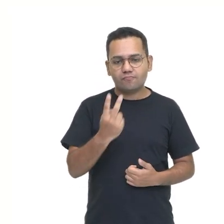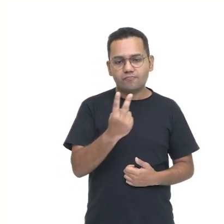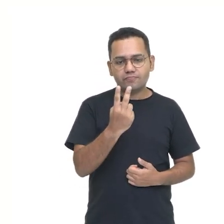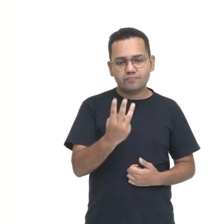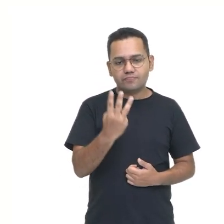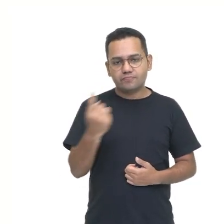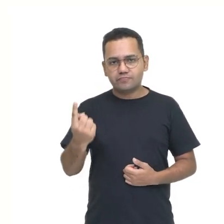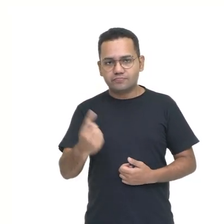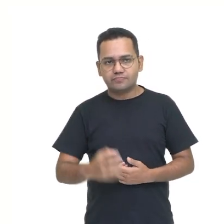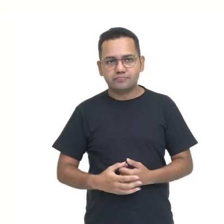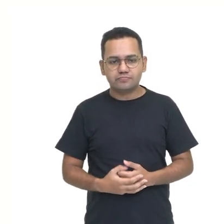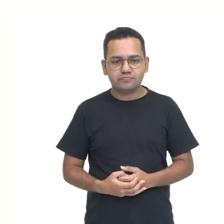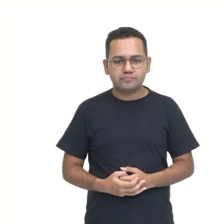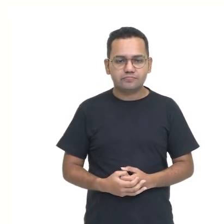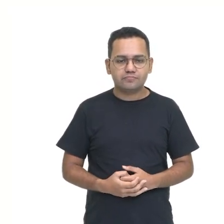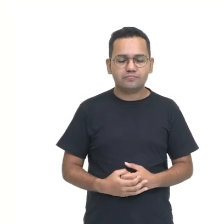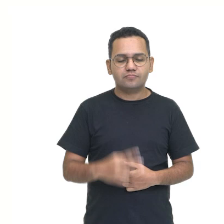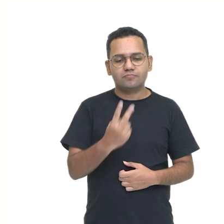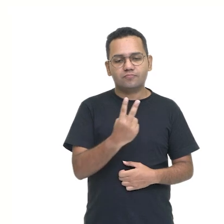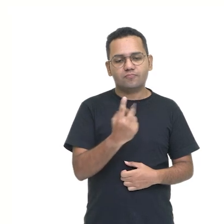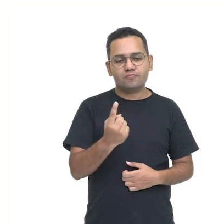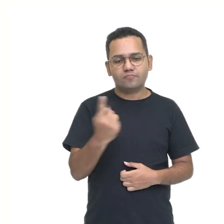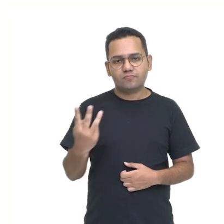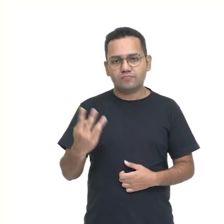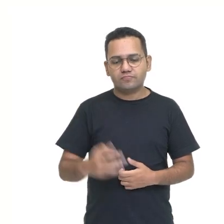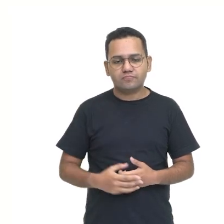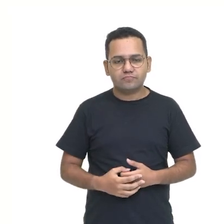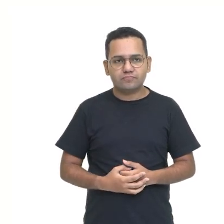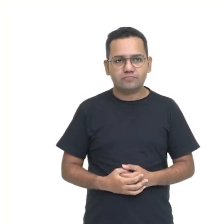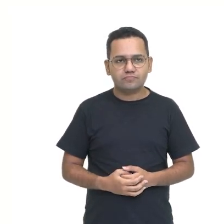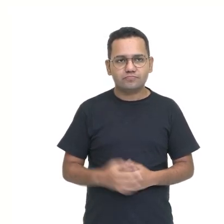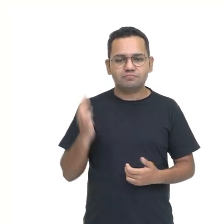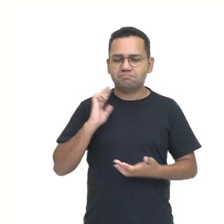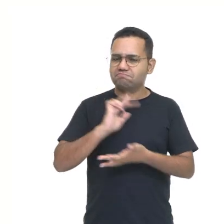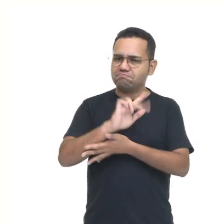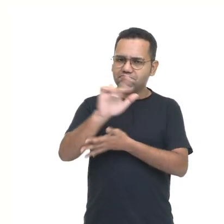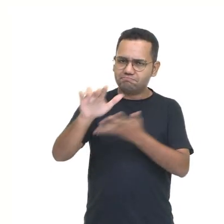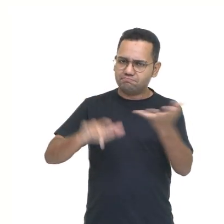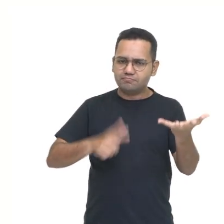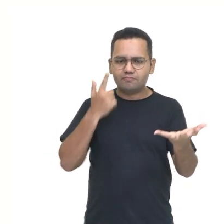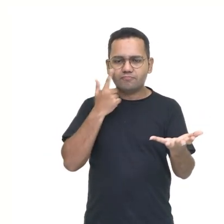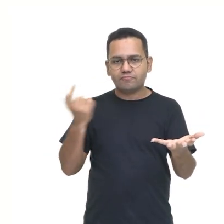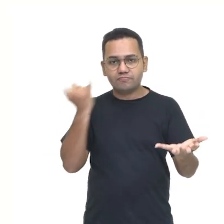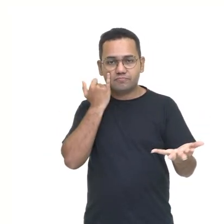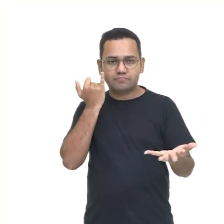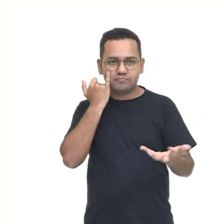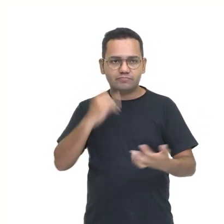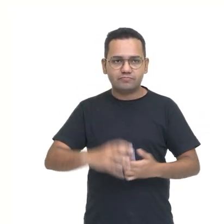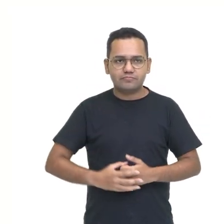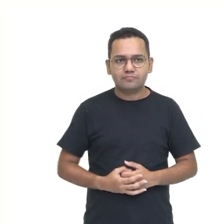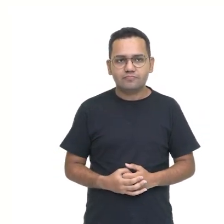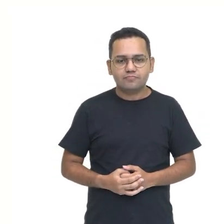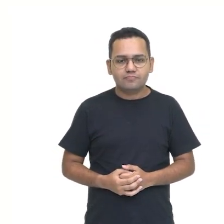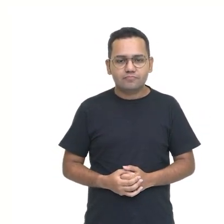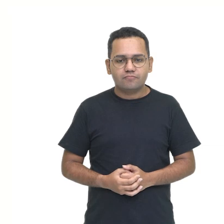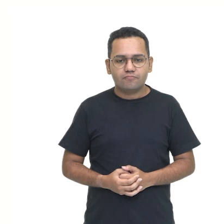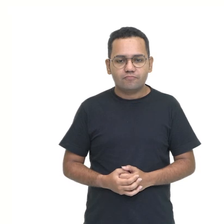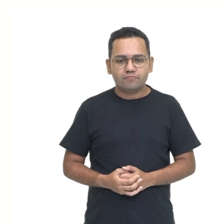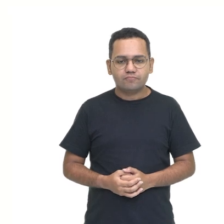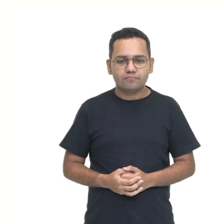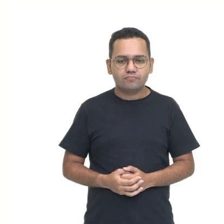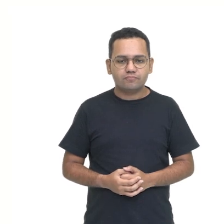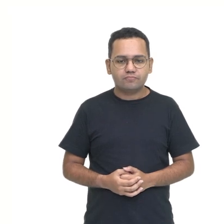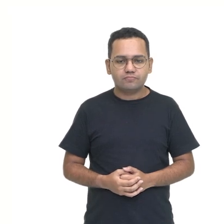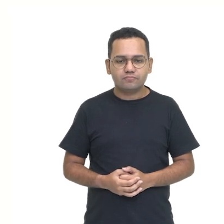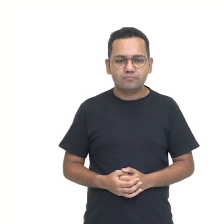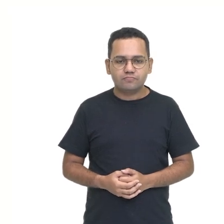1, 2, 1, 3 e 3, 2, 1, 3,